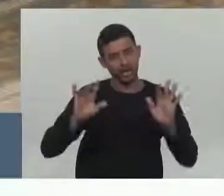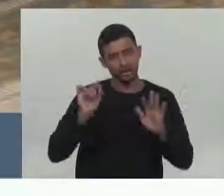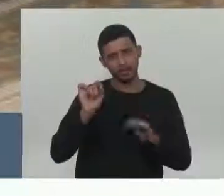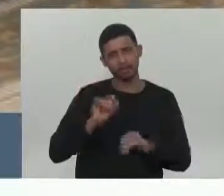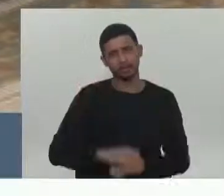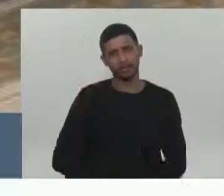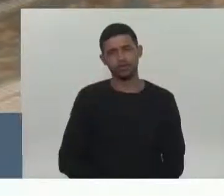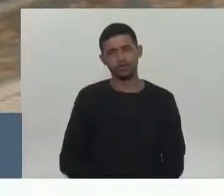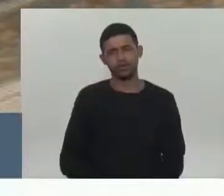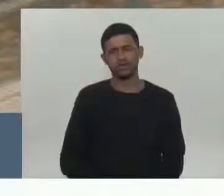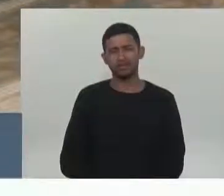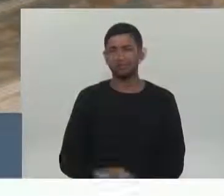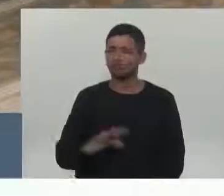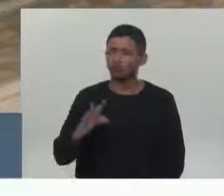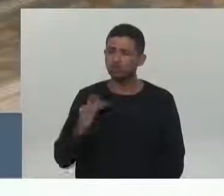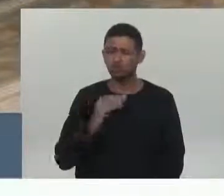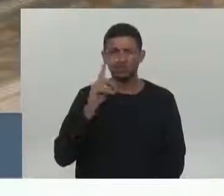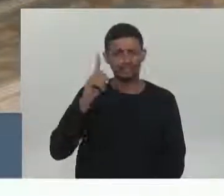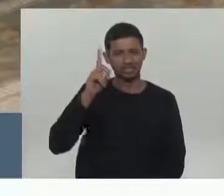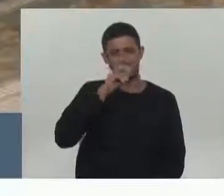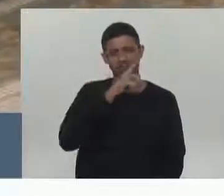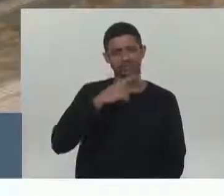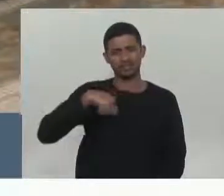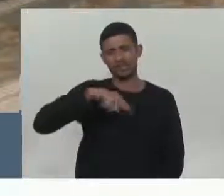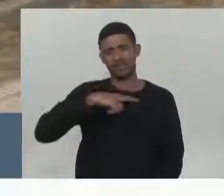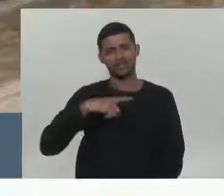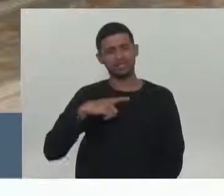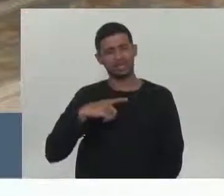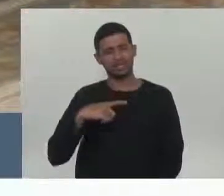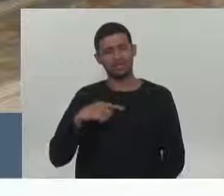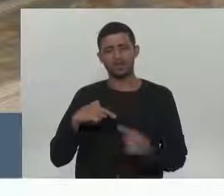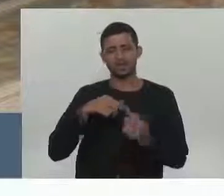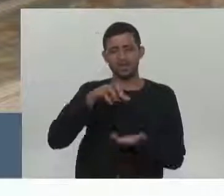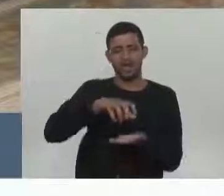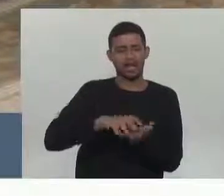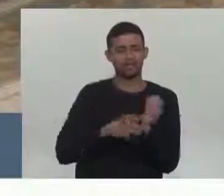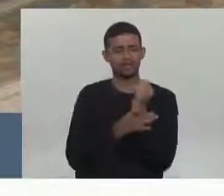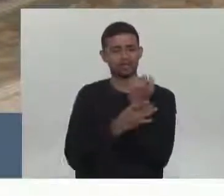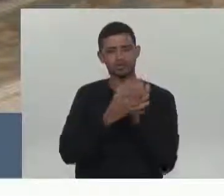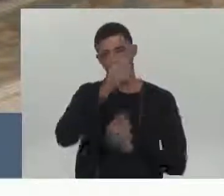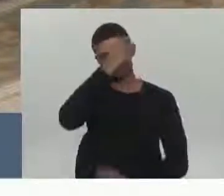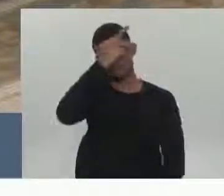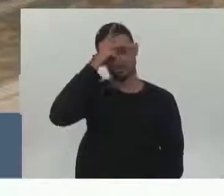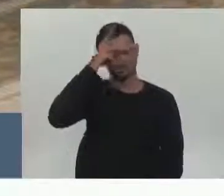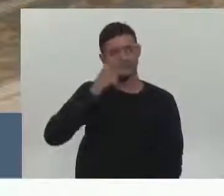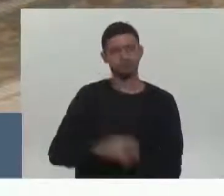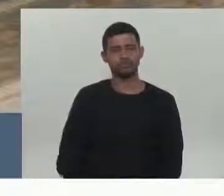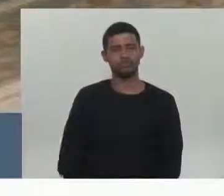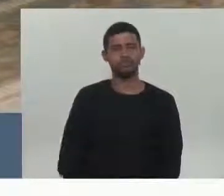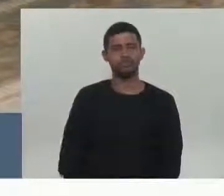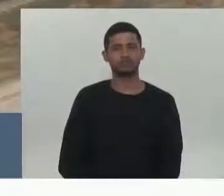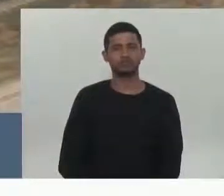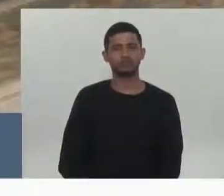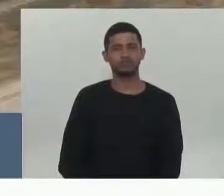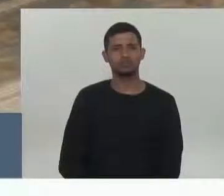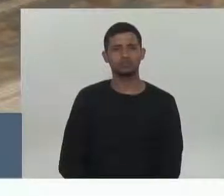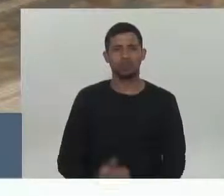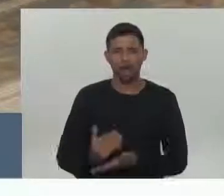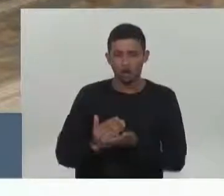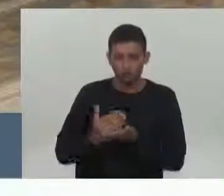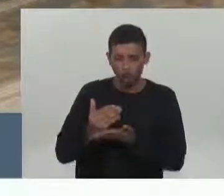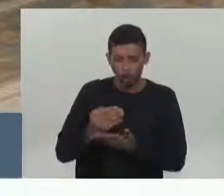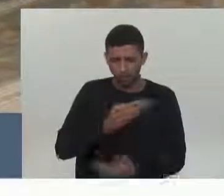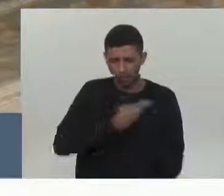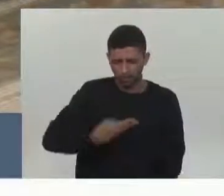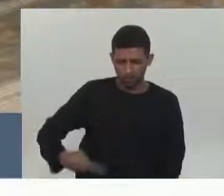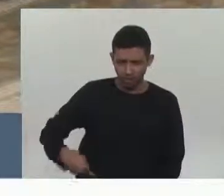que todas as dificuldades que nós enfrentamos na área de segurança pública não começaram no governo